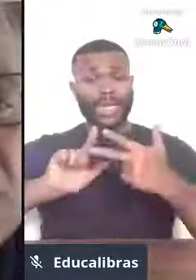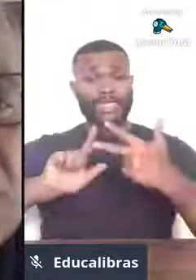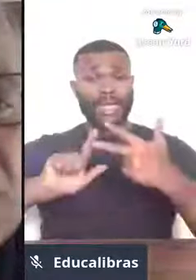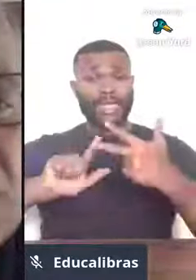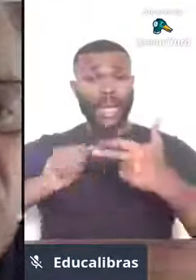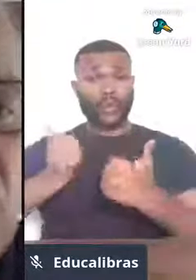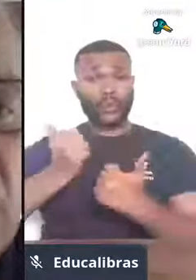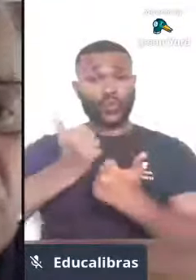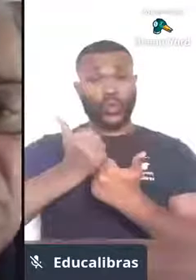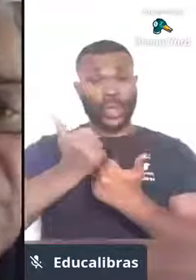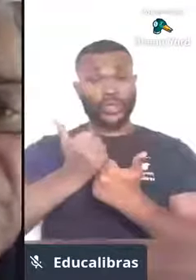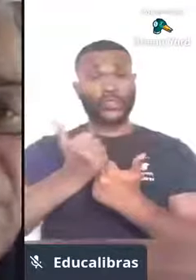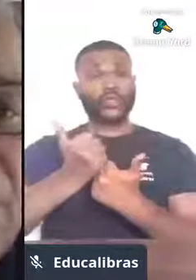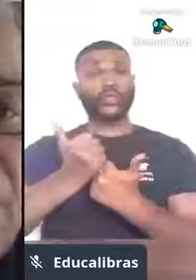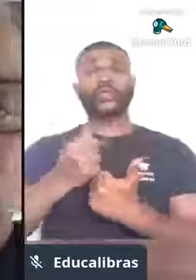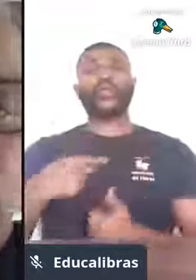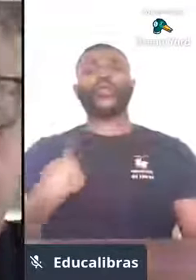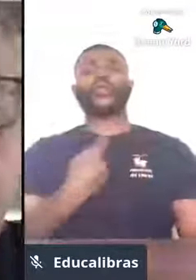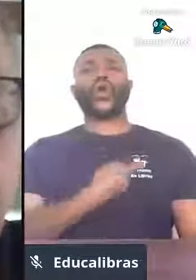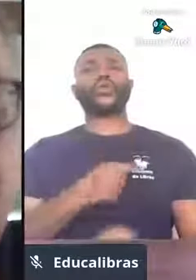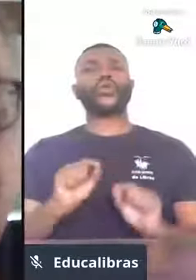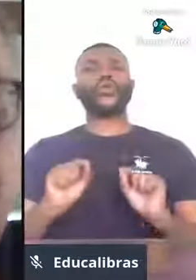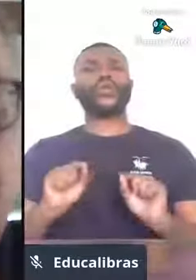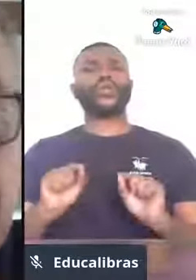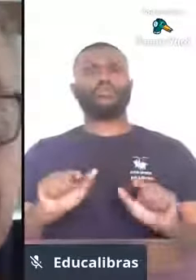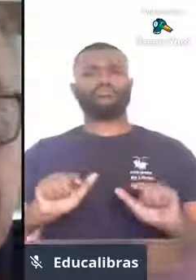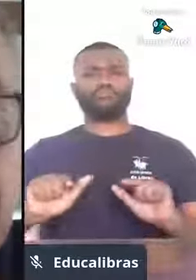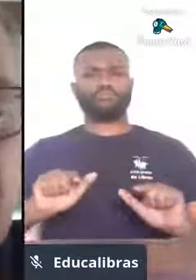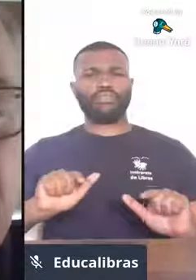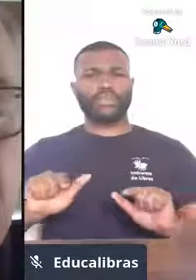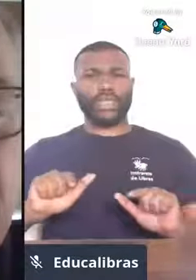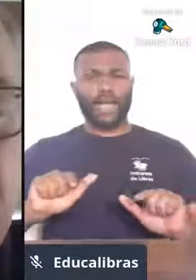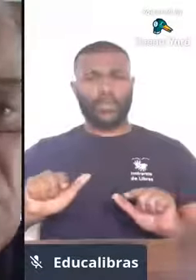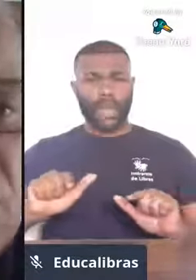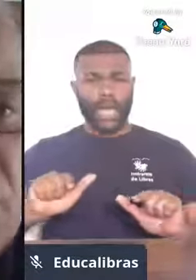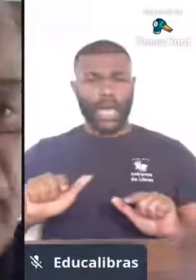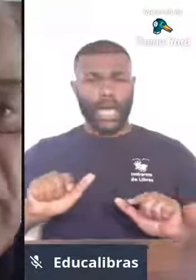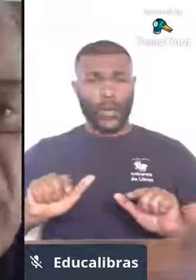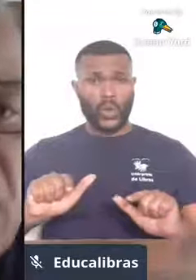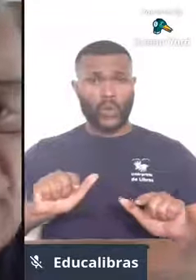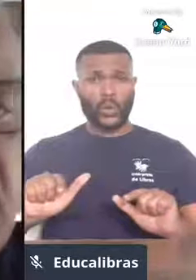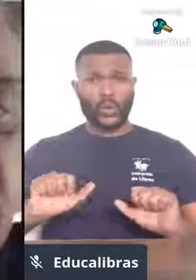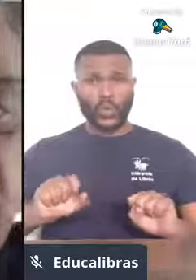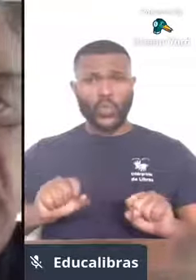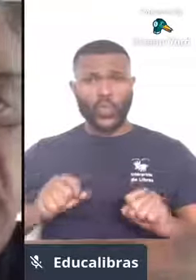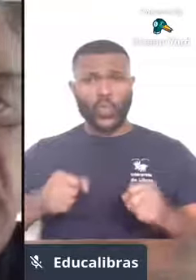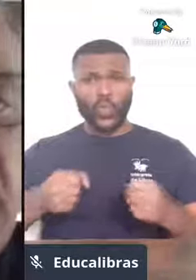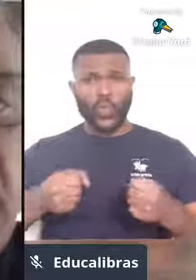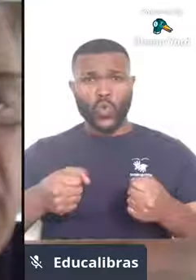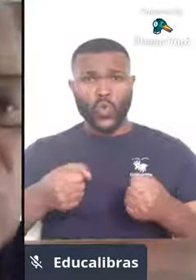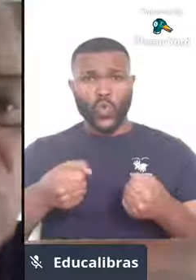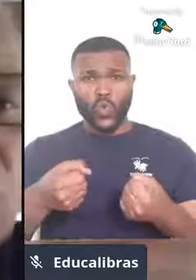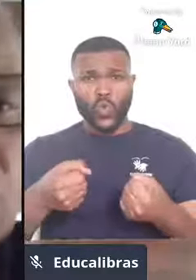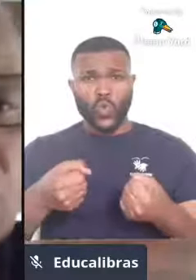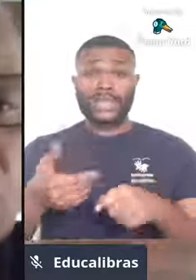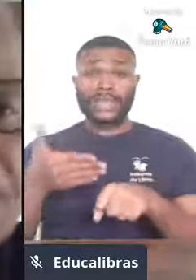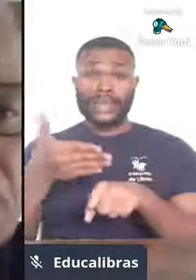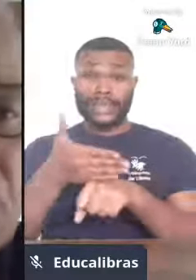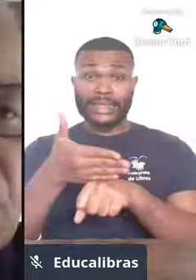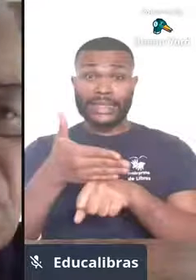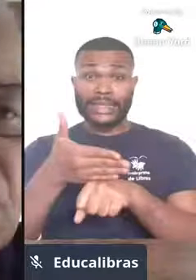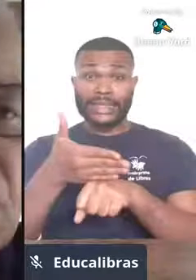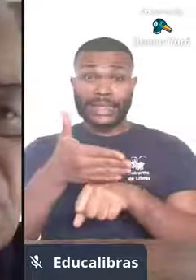nós o quê? Um trabalho marcante, um trabalho árduo, para o Serra ganhar o segundo